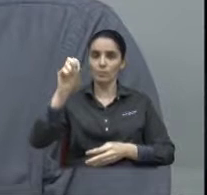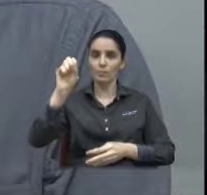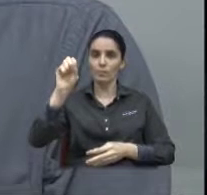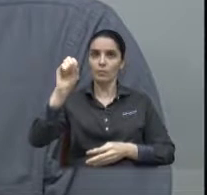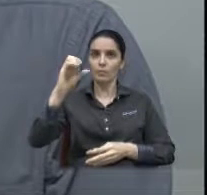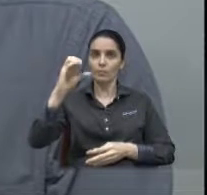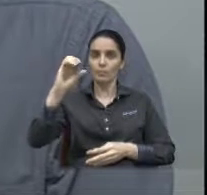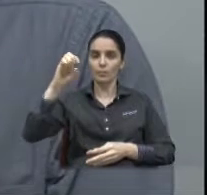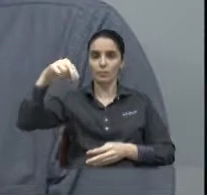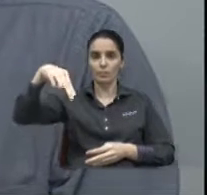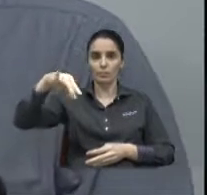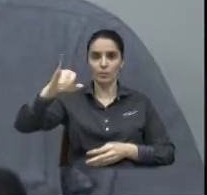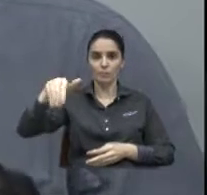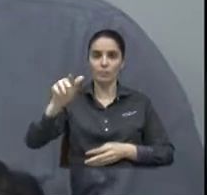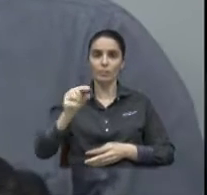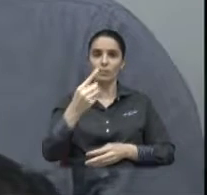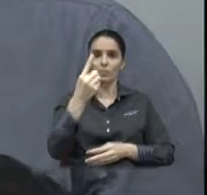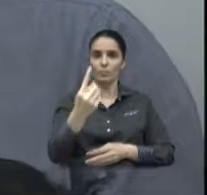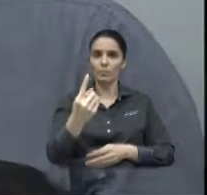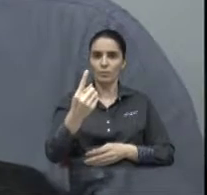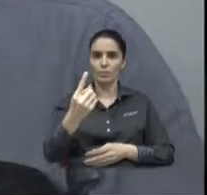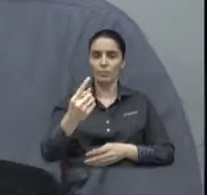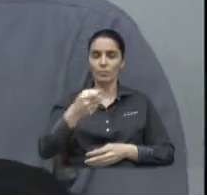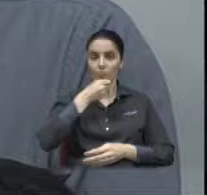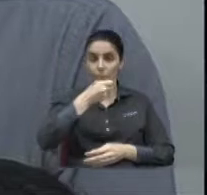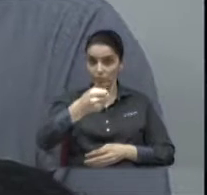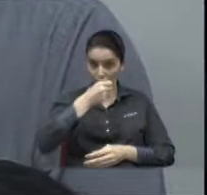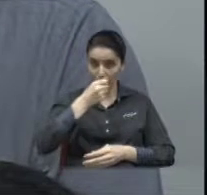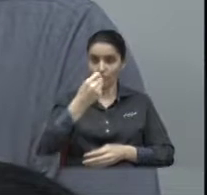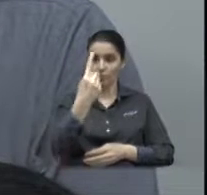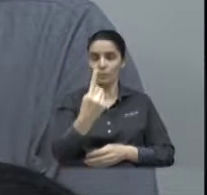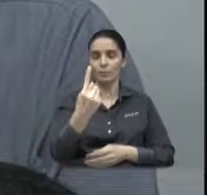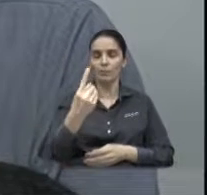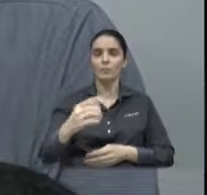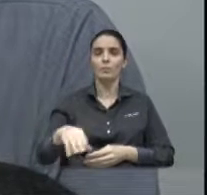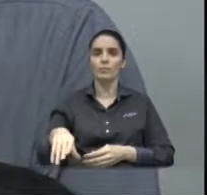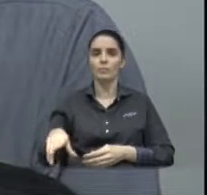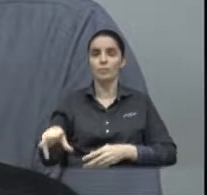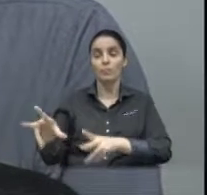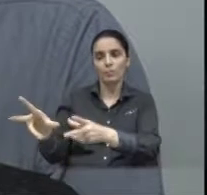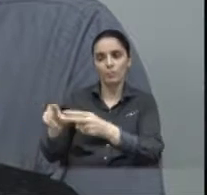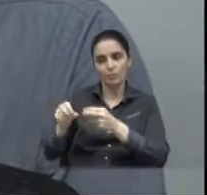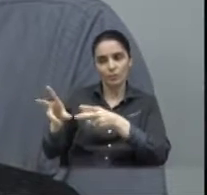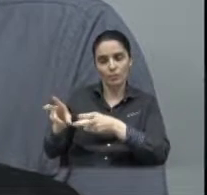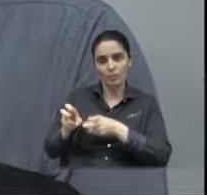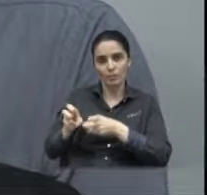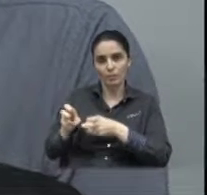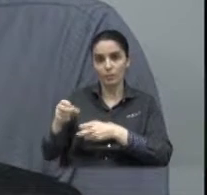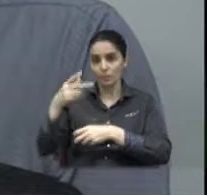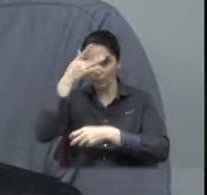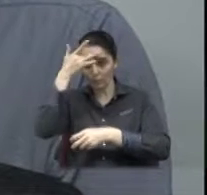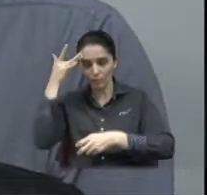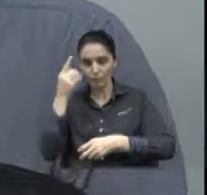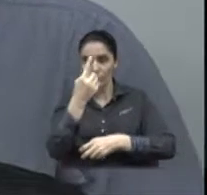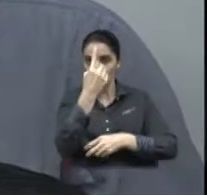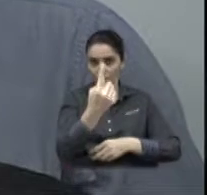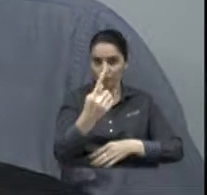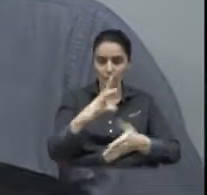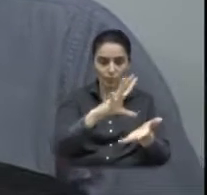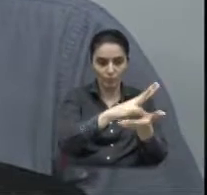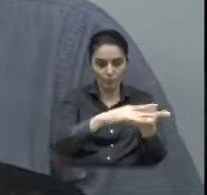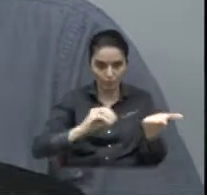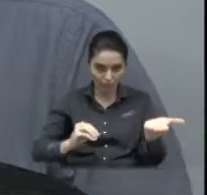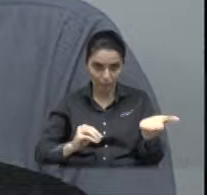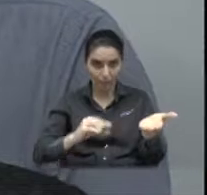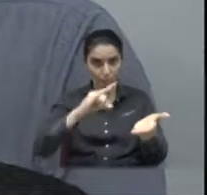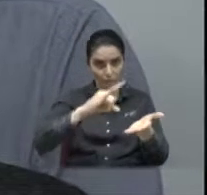consultoria jurídica, 1 no cerimonial, 1 na ouvidoria e 2 no arquivo e 1 na copiadora. Hoje,